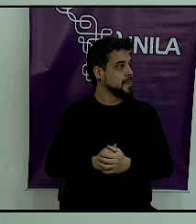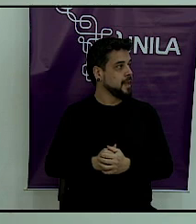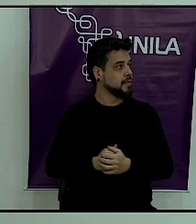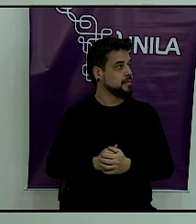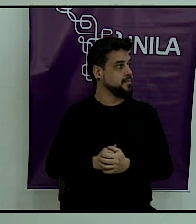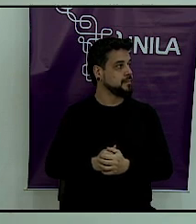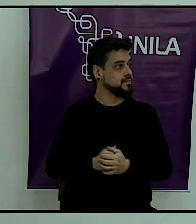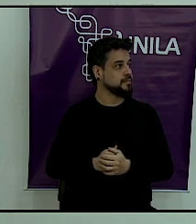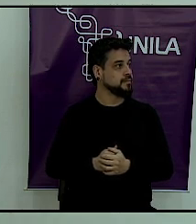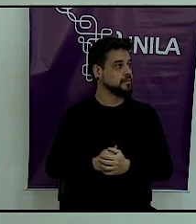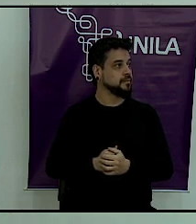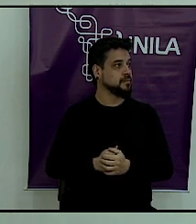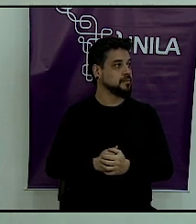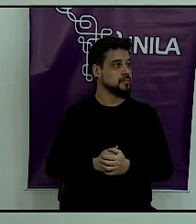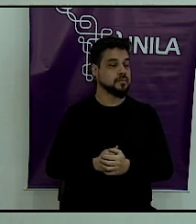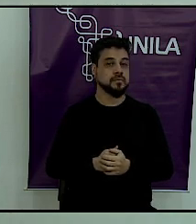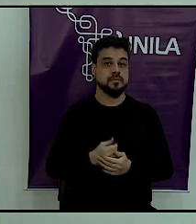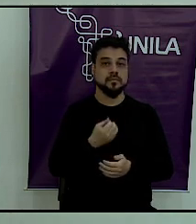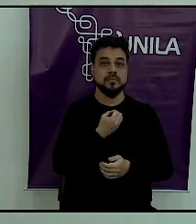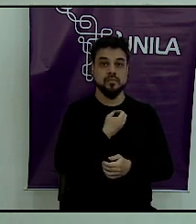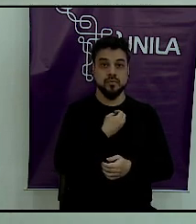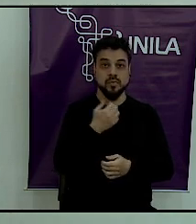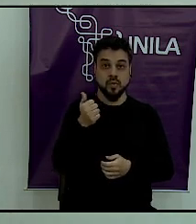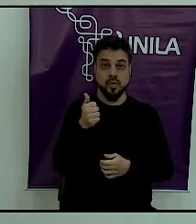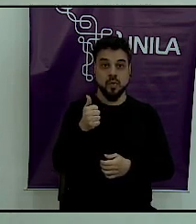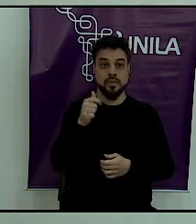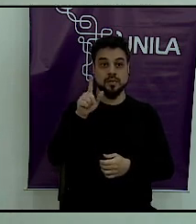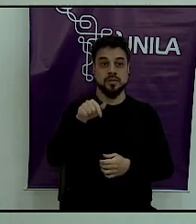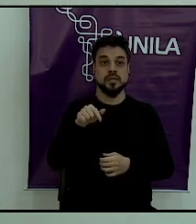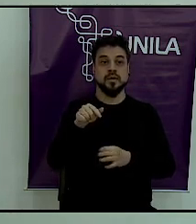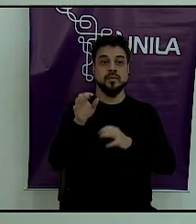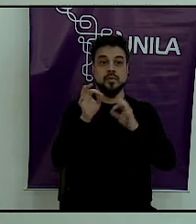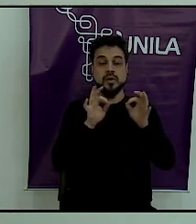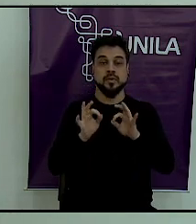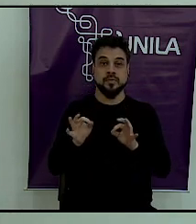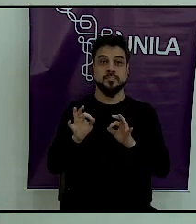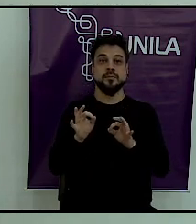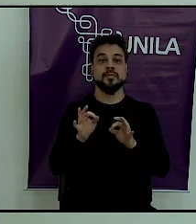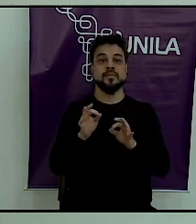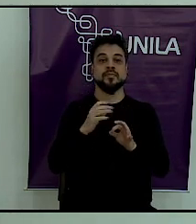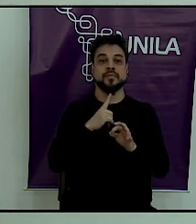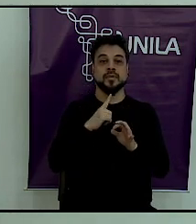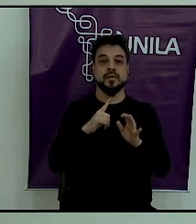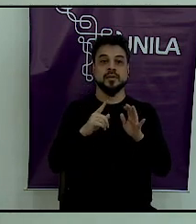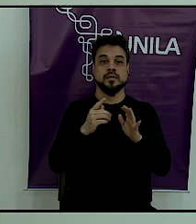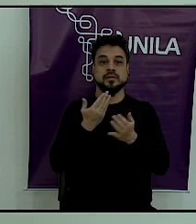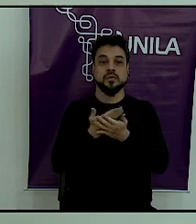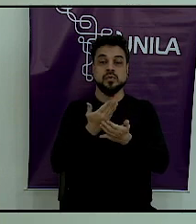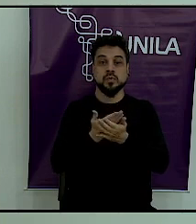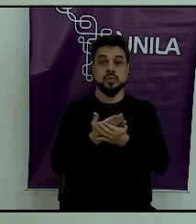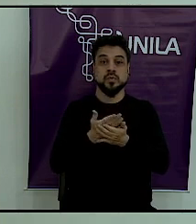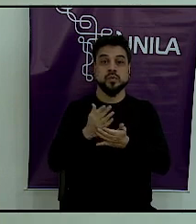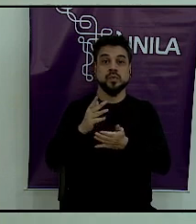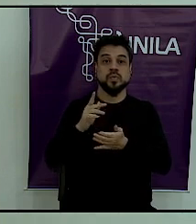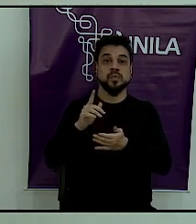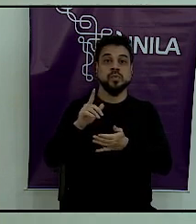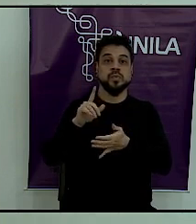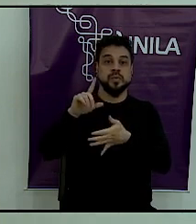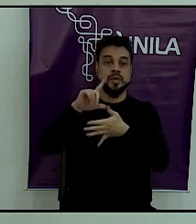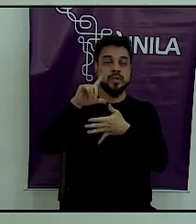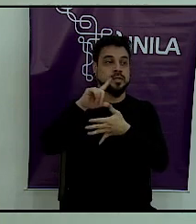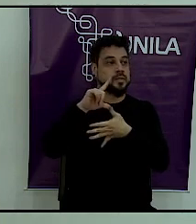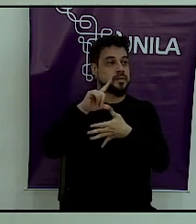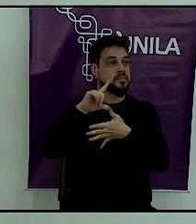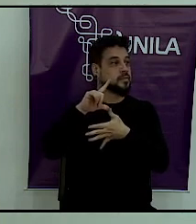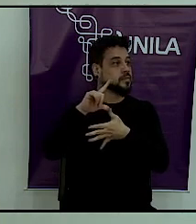Ação número 11 do Programa de Pós-Graduação Interdisciplinar em Estudos Latino-Americanos. O nome chama Consolidação Estratégica. Não tem ninguém,